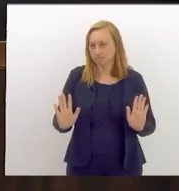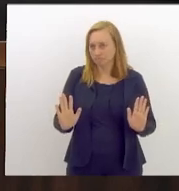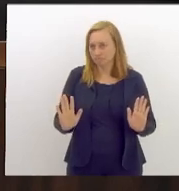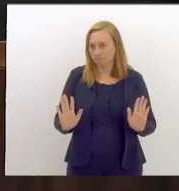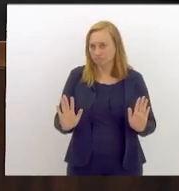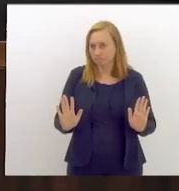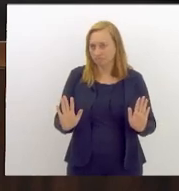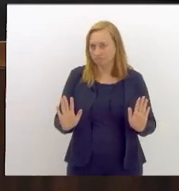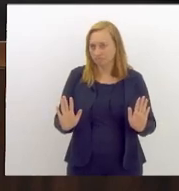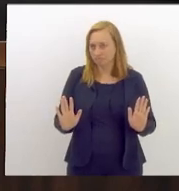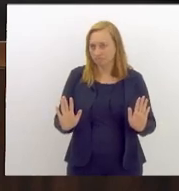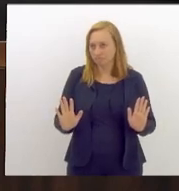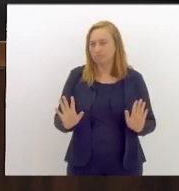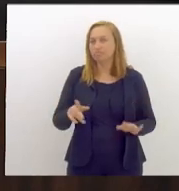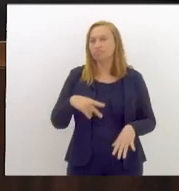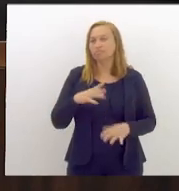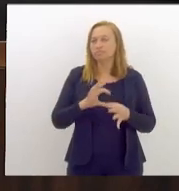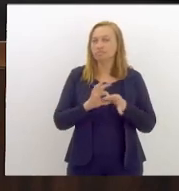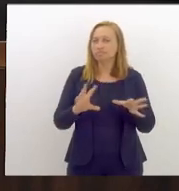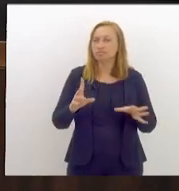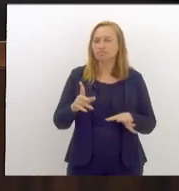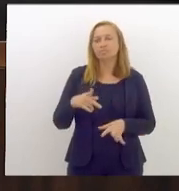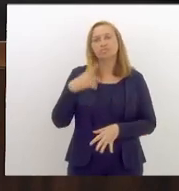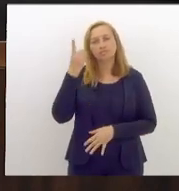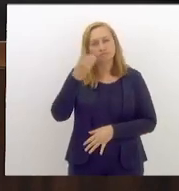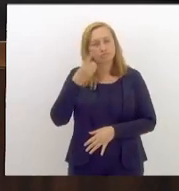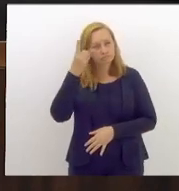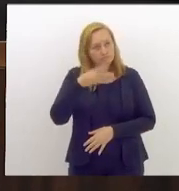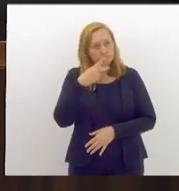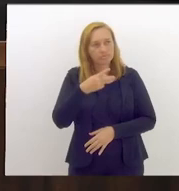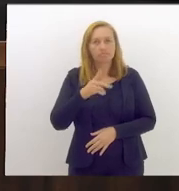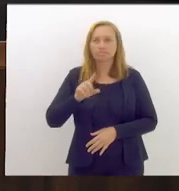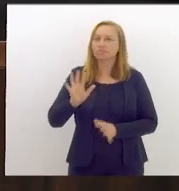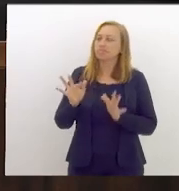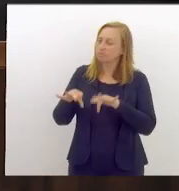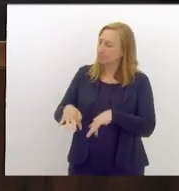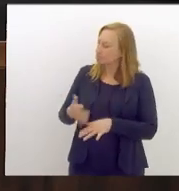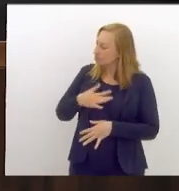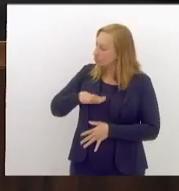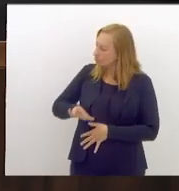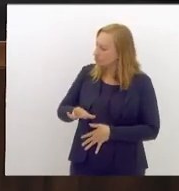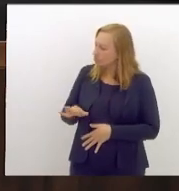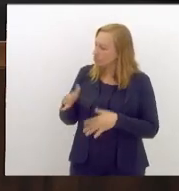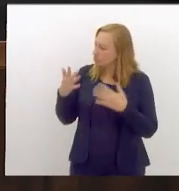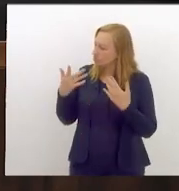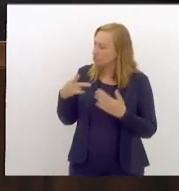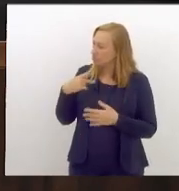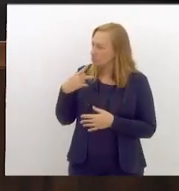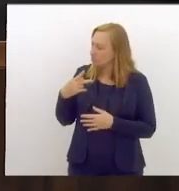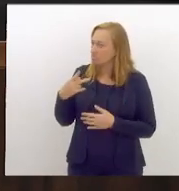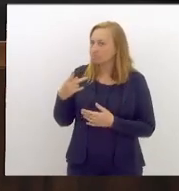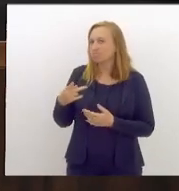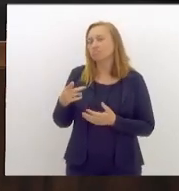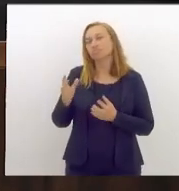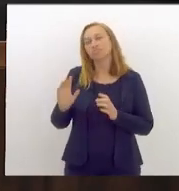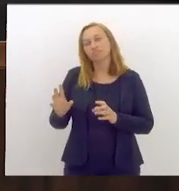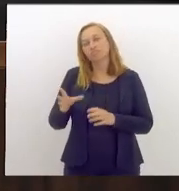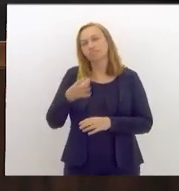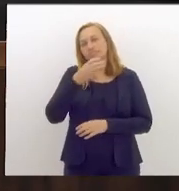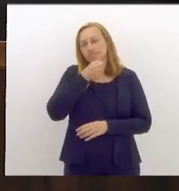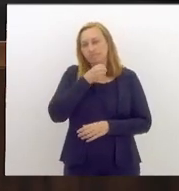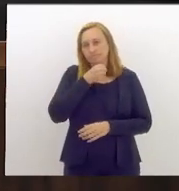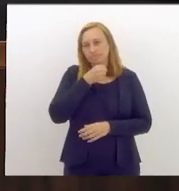vamos garantir a fala do parlamentar o final não gostou pode avaliar se gostou aplaude Mas vamos guardar